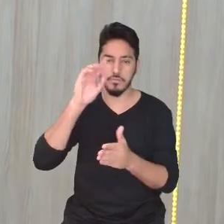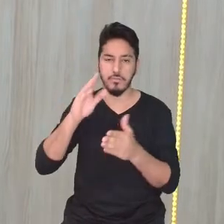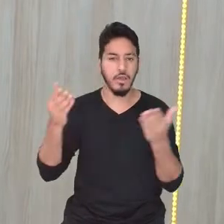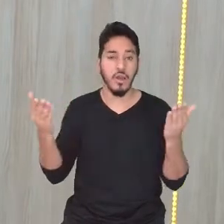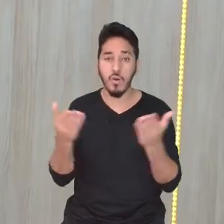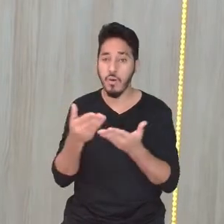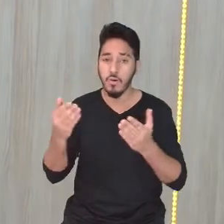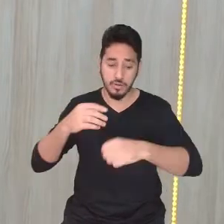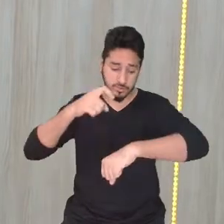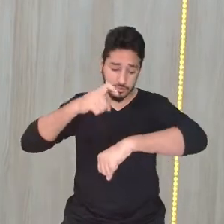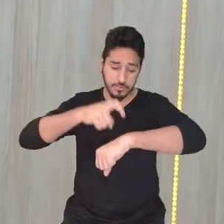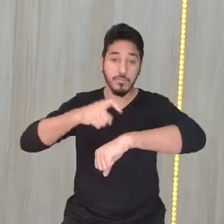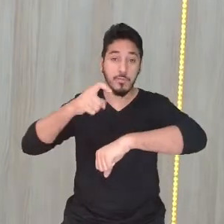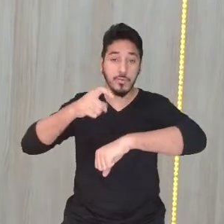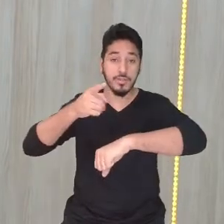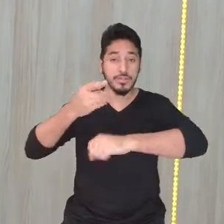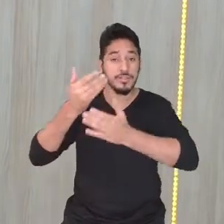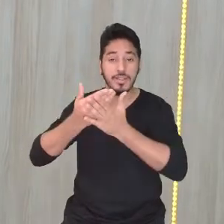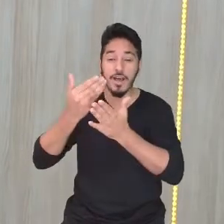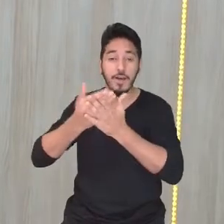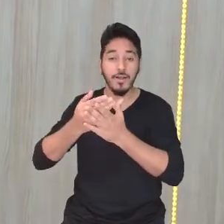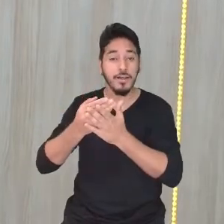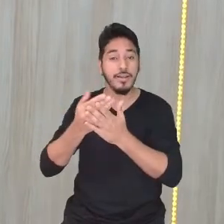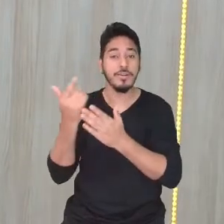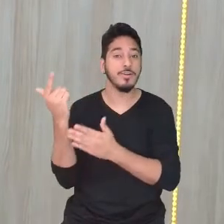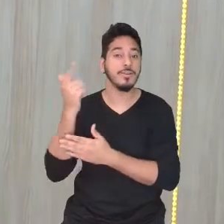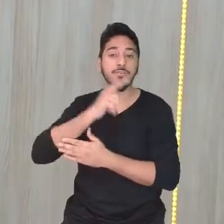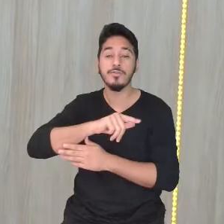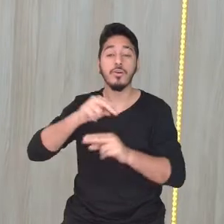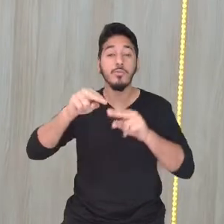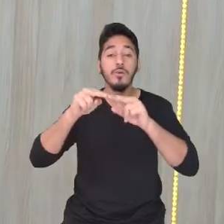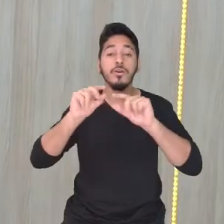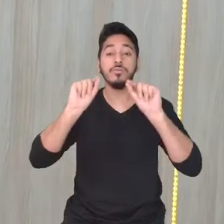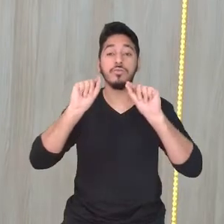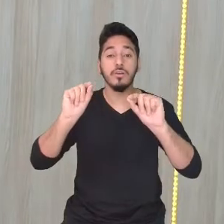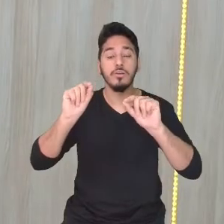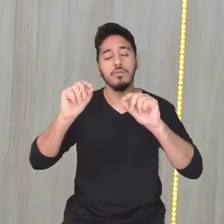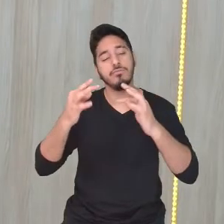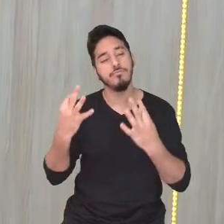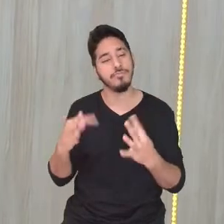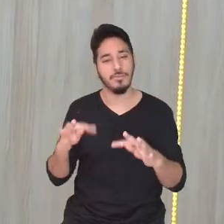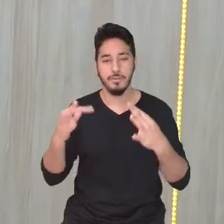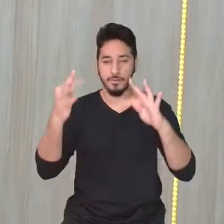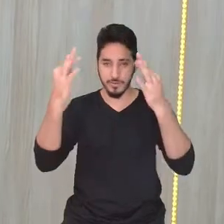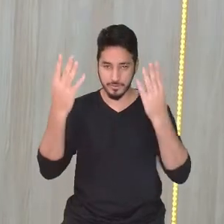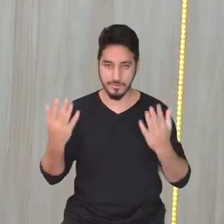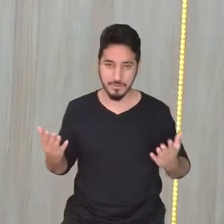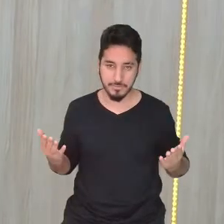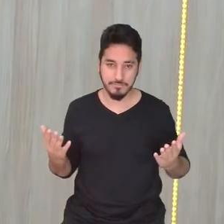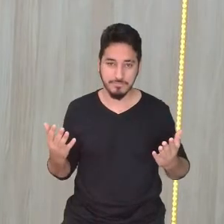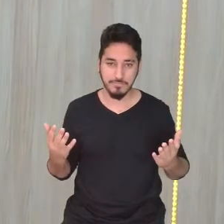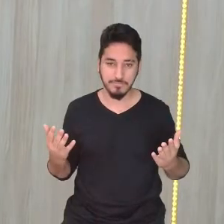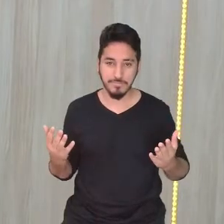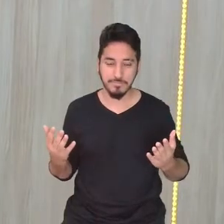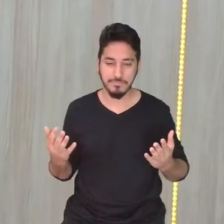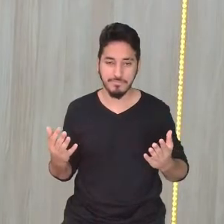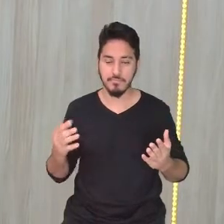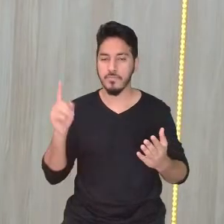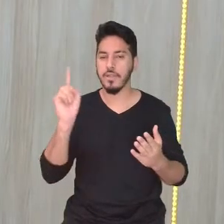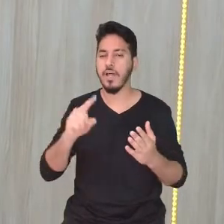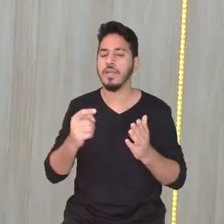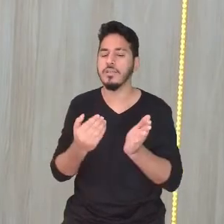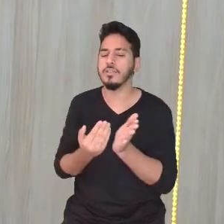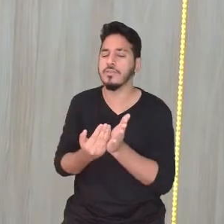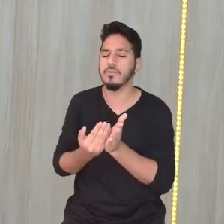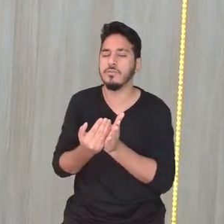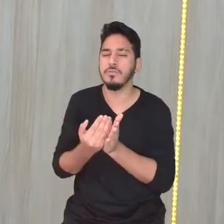mesmo, nesse momento, essa aula só é possível graças à tecnologia. E ela se dá